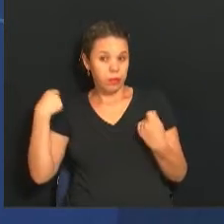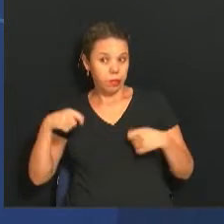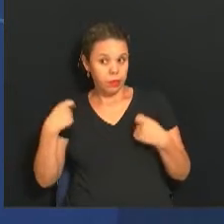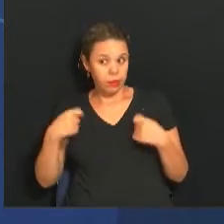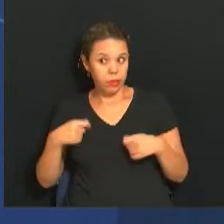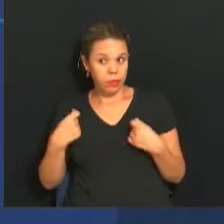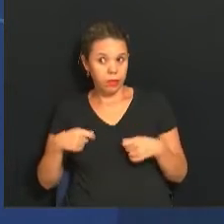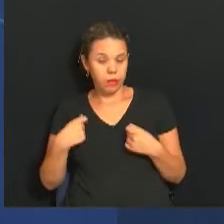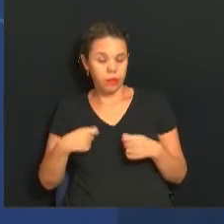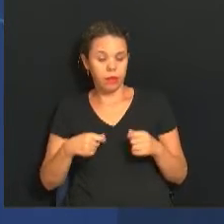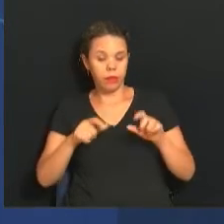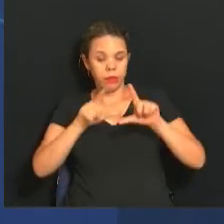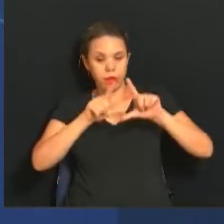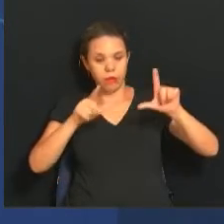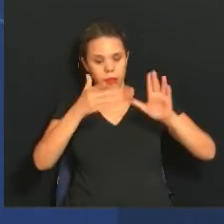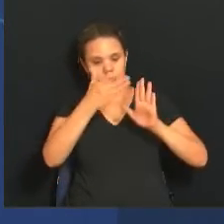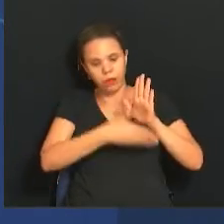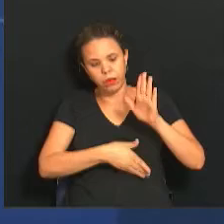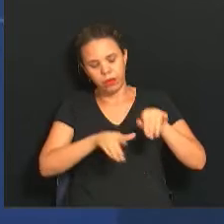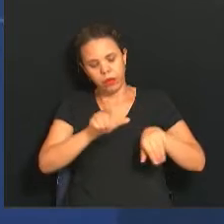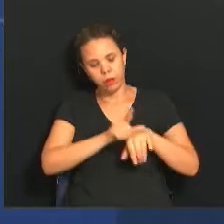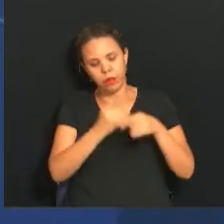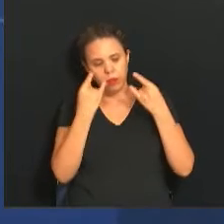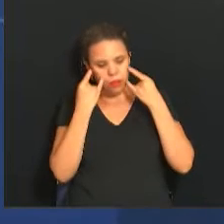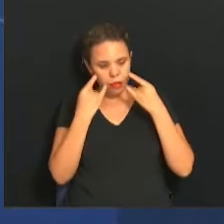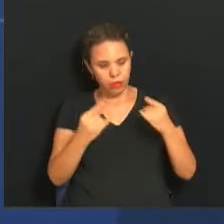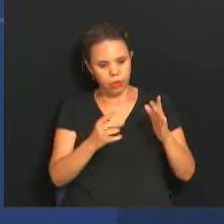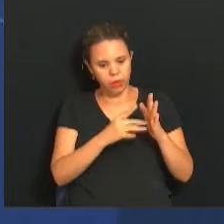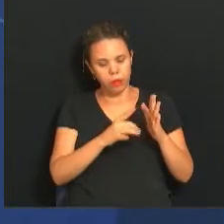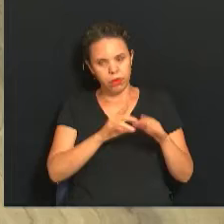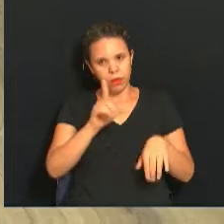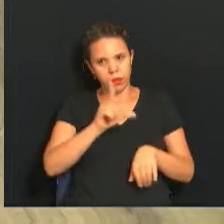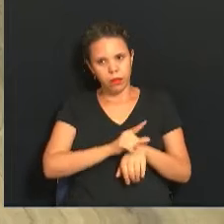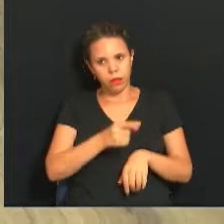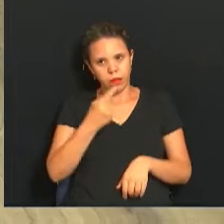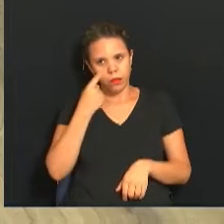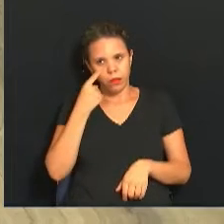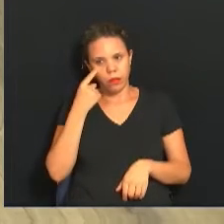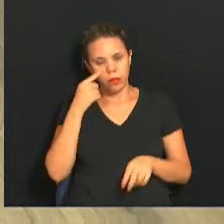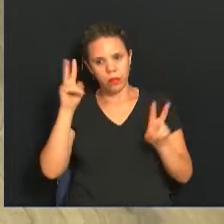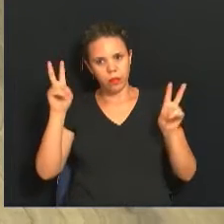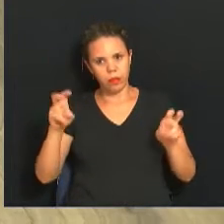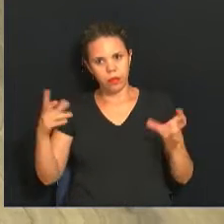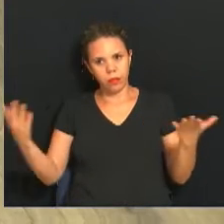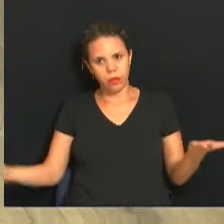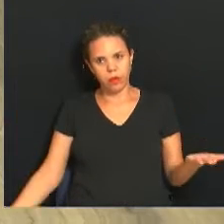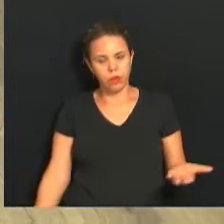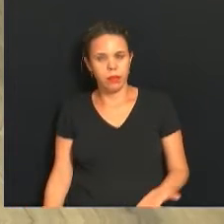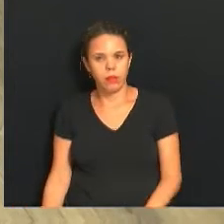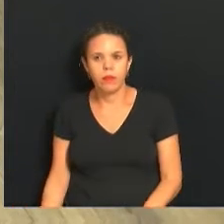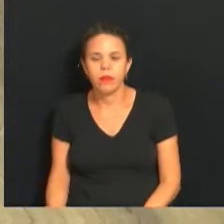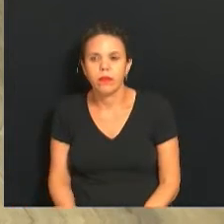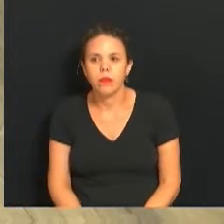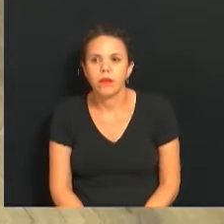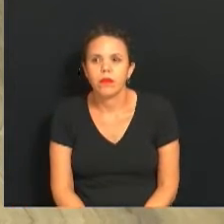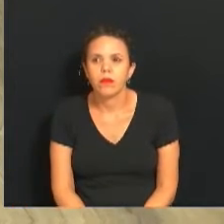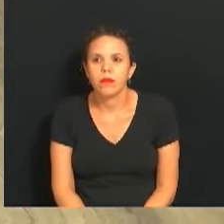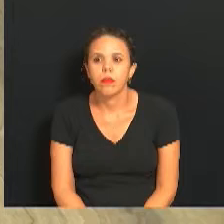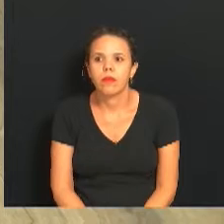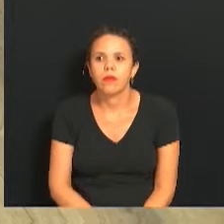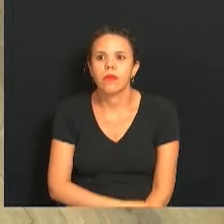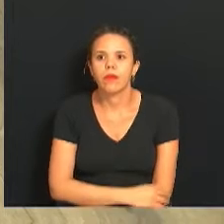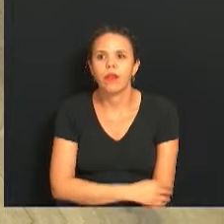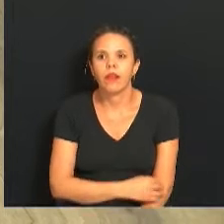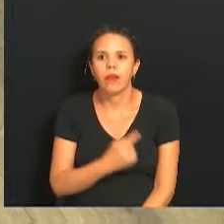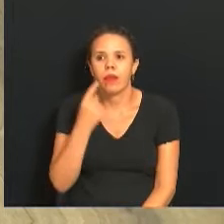deixar a vitrine atrativa na fachada da loja. Então, sobre o vitrinista, você acompanha a partir de agora